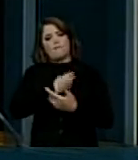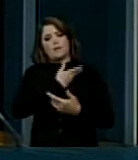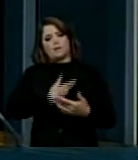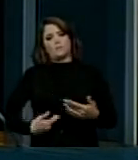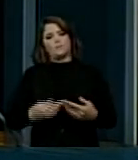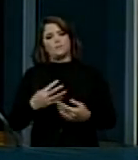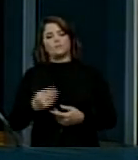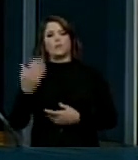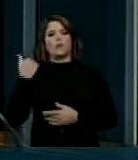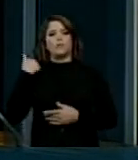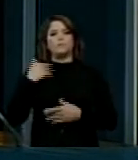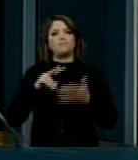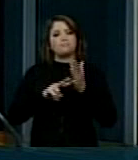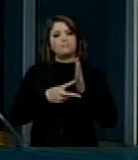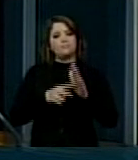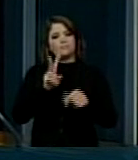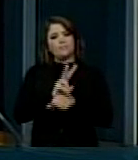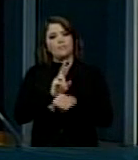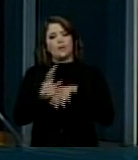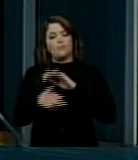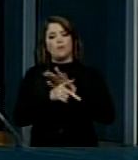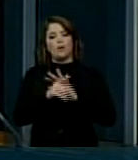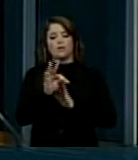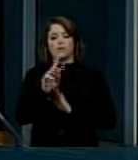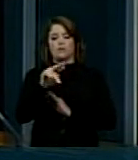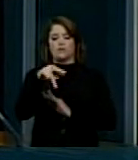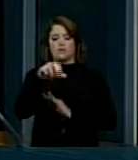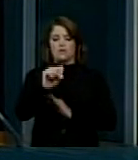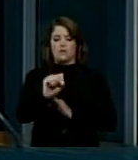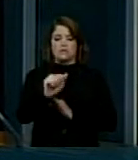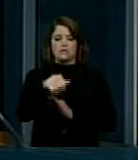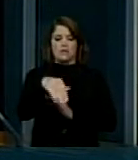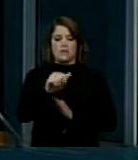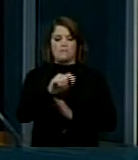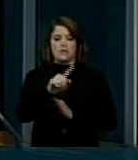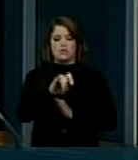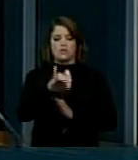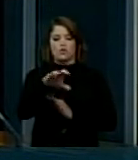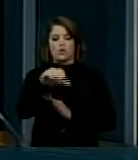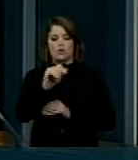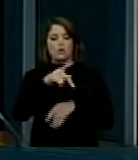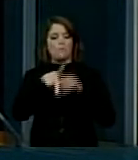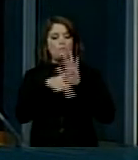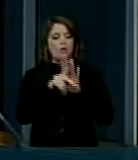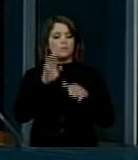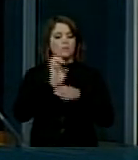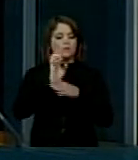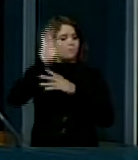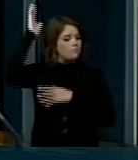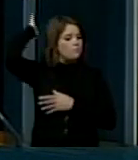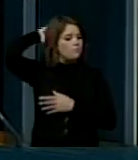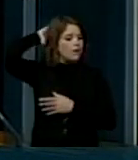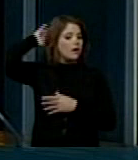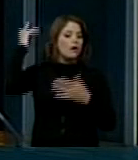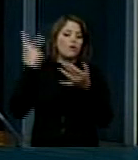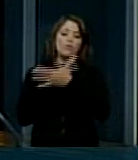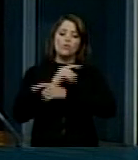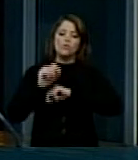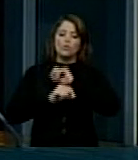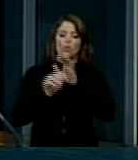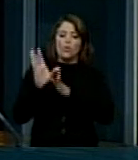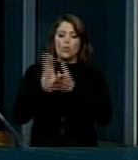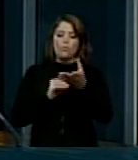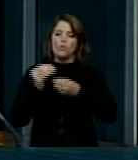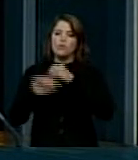pública como sindicalista, lá na Transamazônica, no estado do Pará. E, como tal, a forma, o modelo utilizado